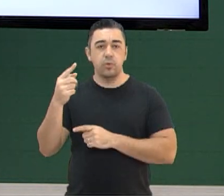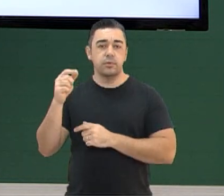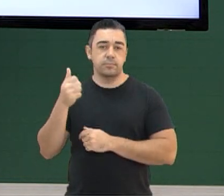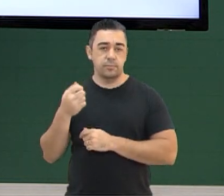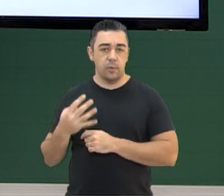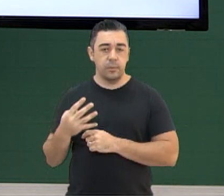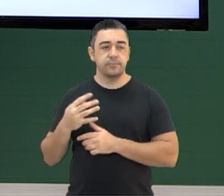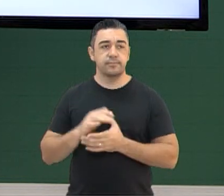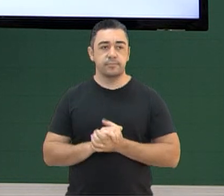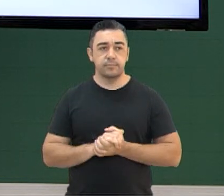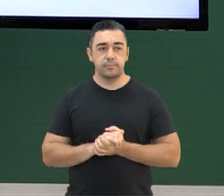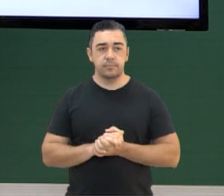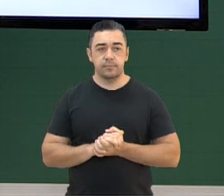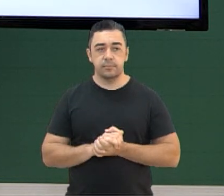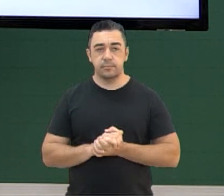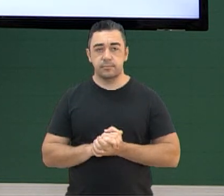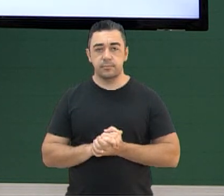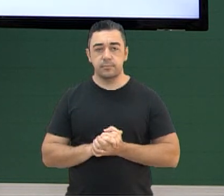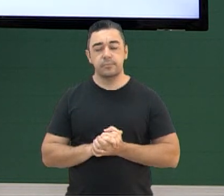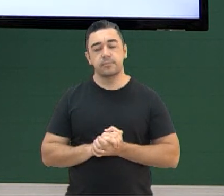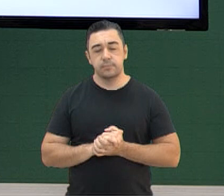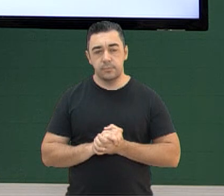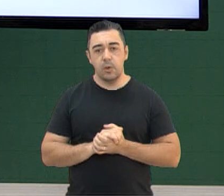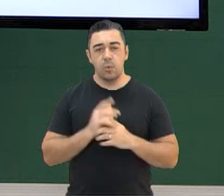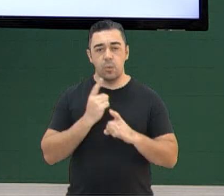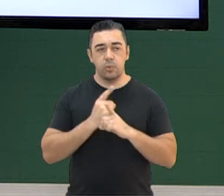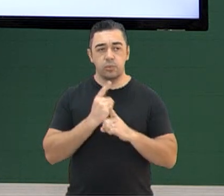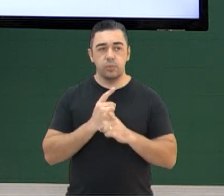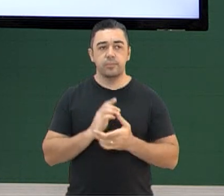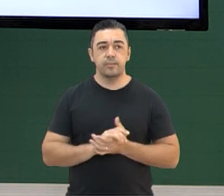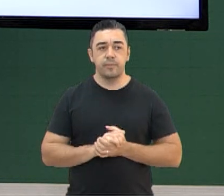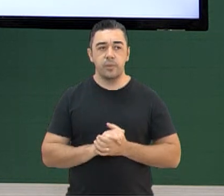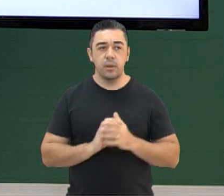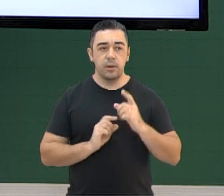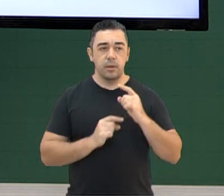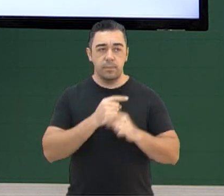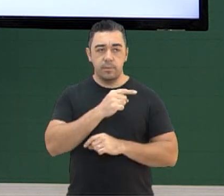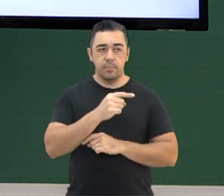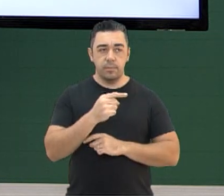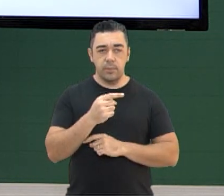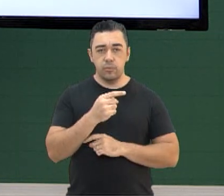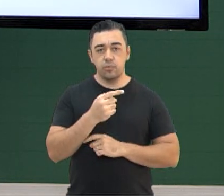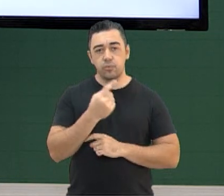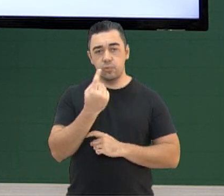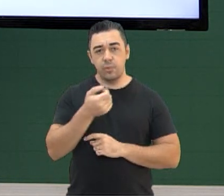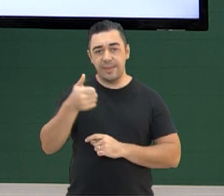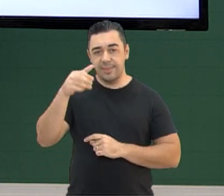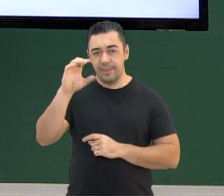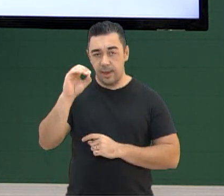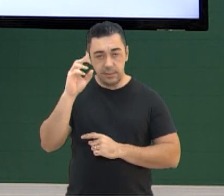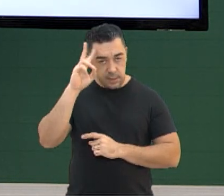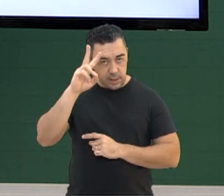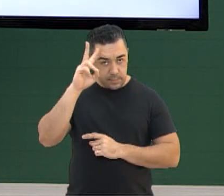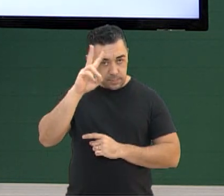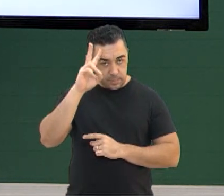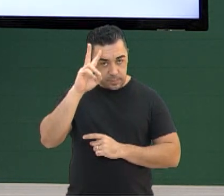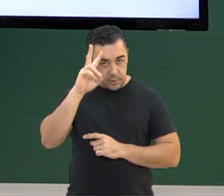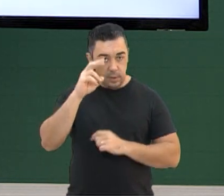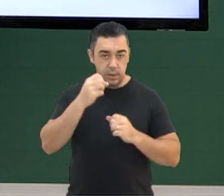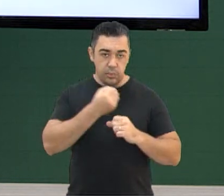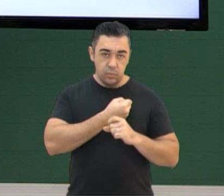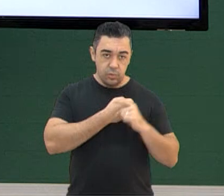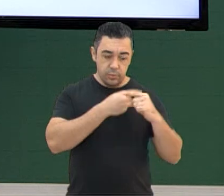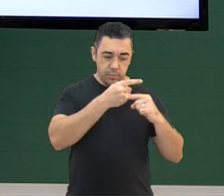vezes 6, sobre 4, né? Então, ficou ali menos 1 elevado à 10ª potência, lembrem lá, eu tenho um número